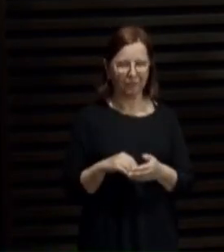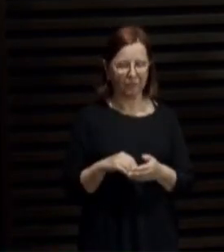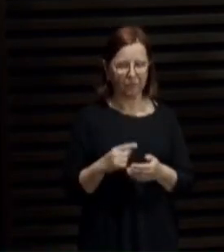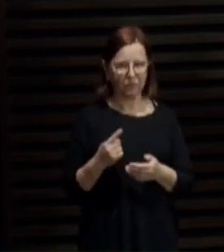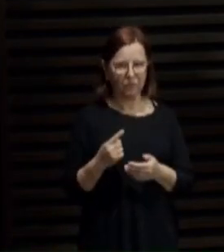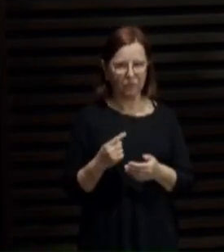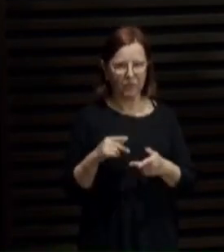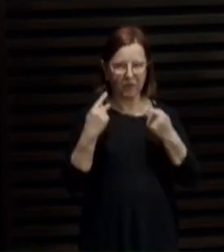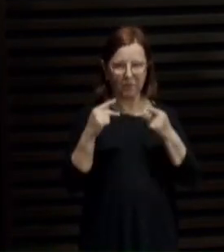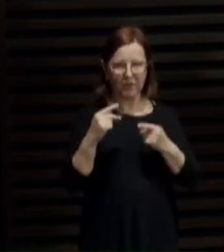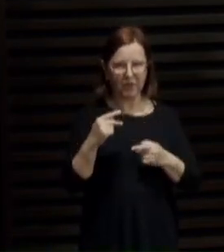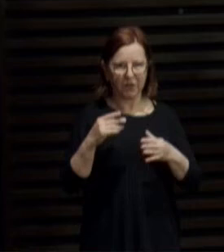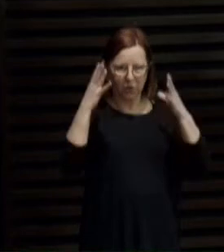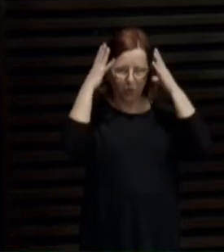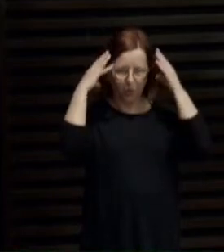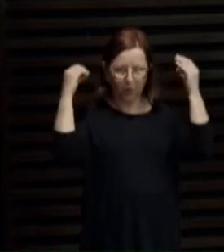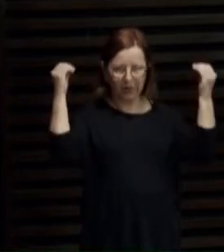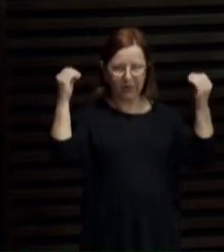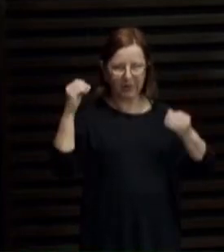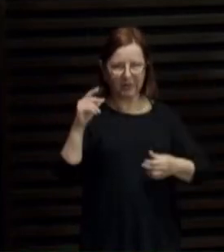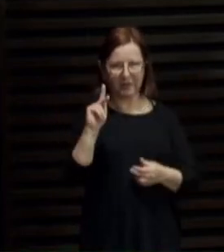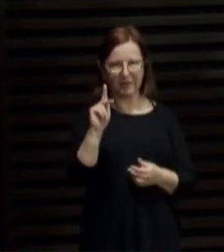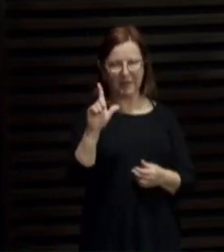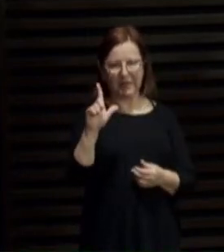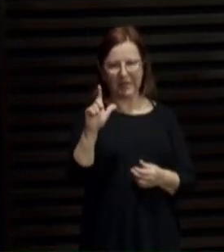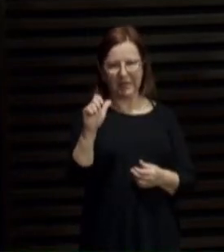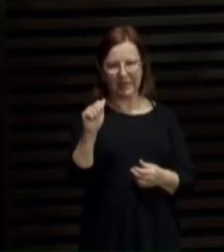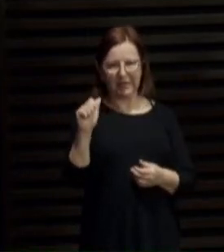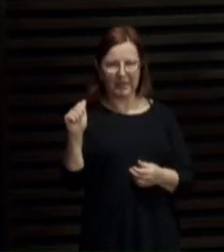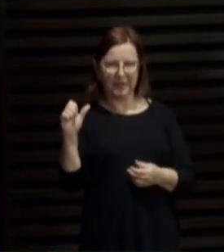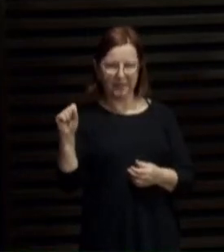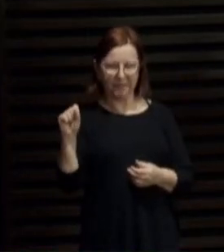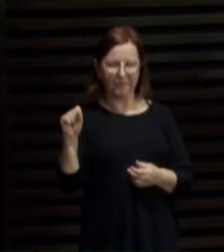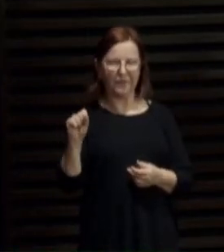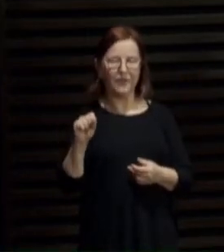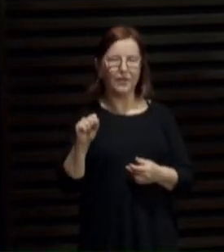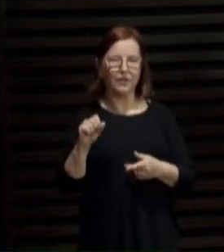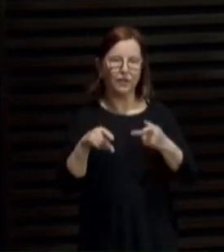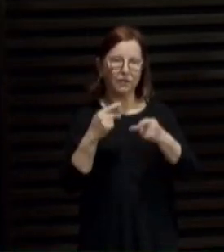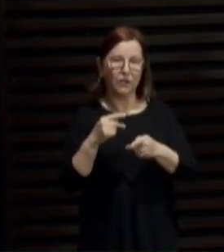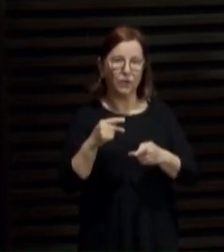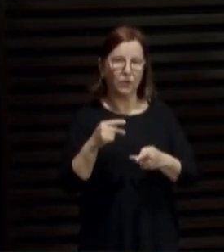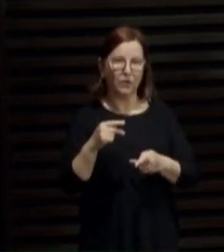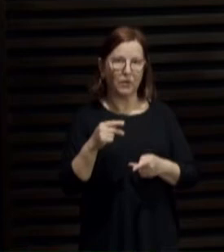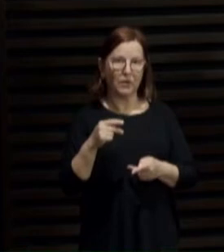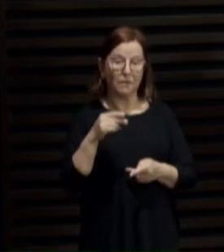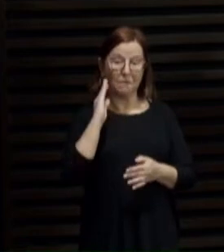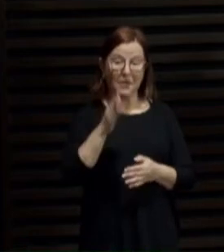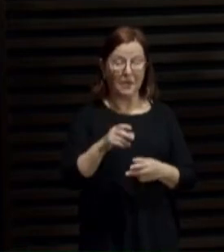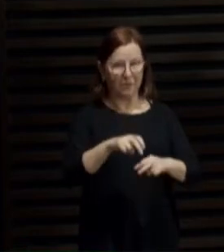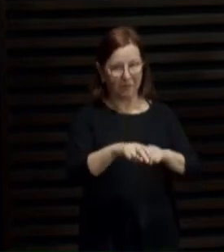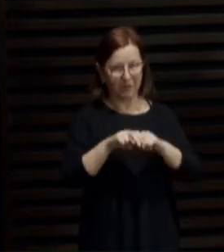holandês Klaas Rounia, uma das principais causas dos problemas atuais